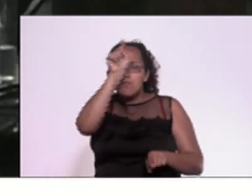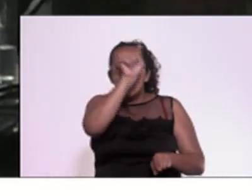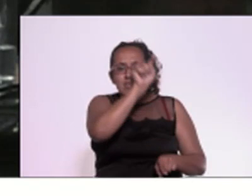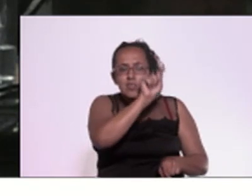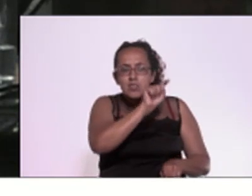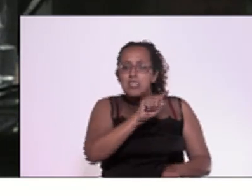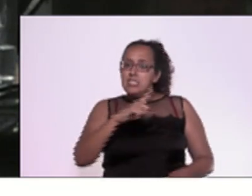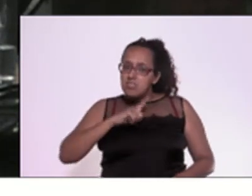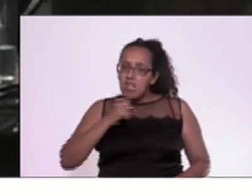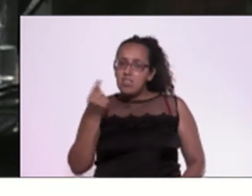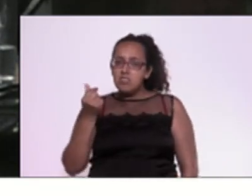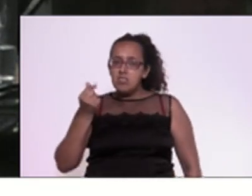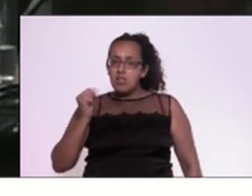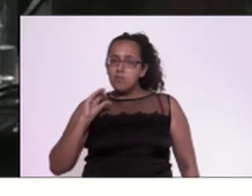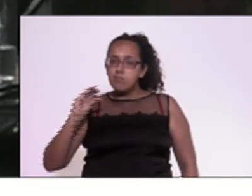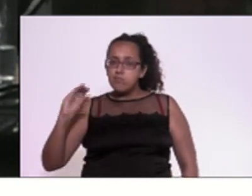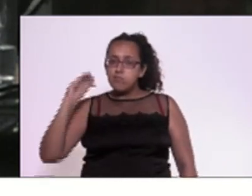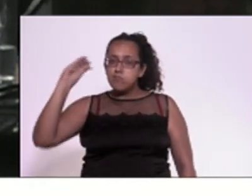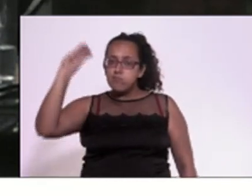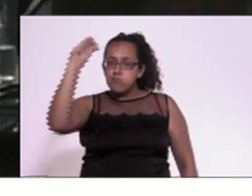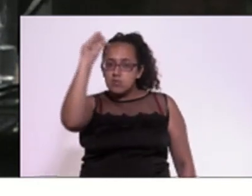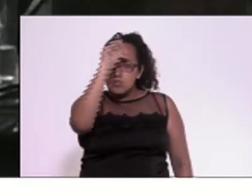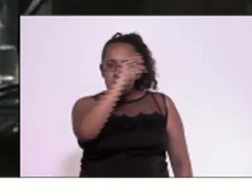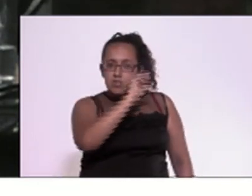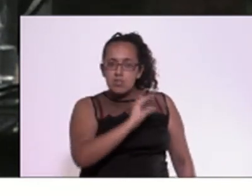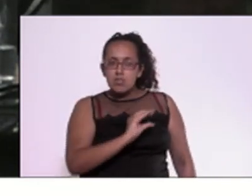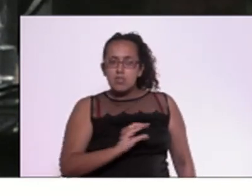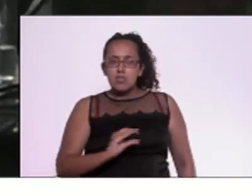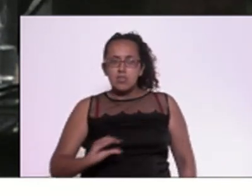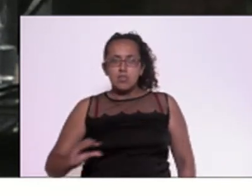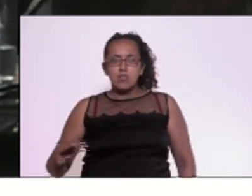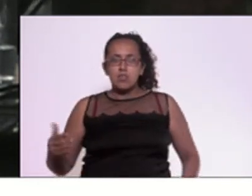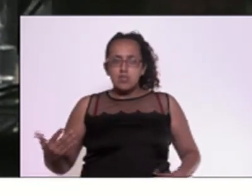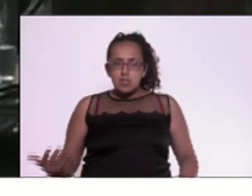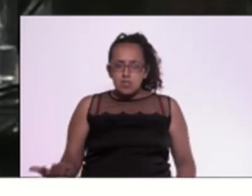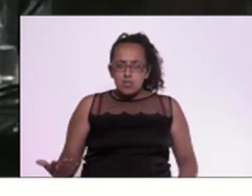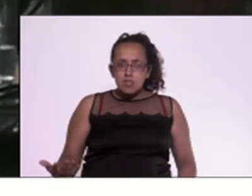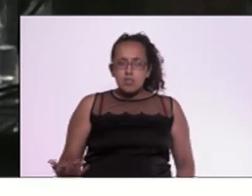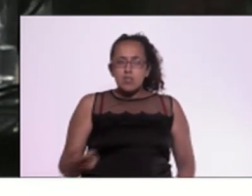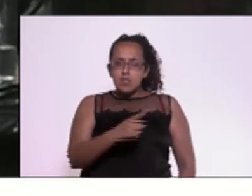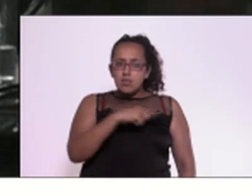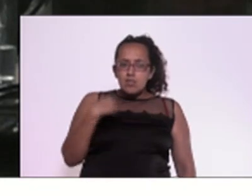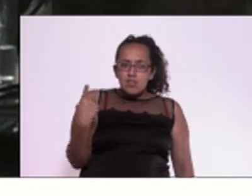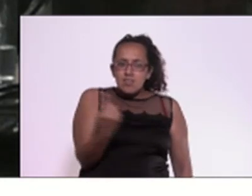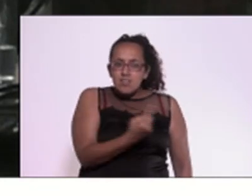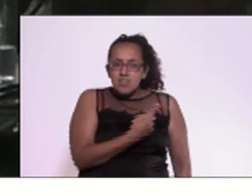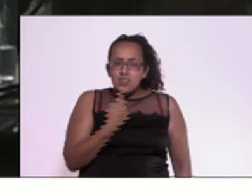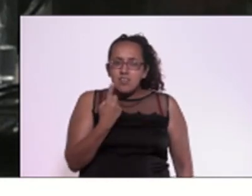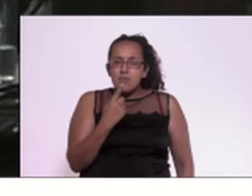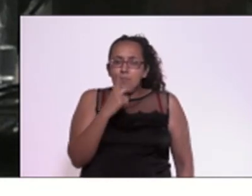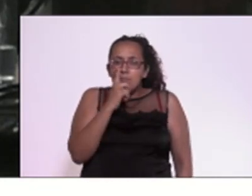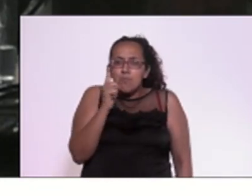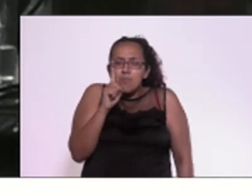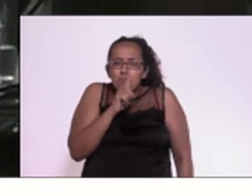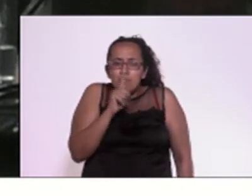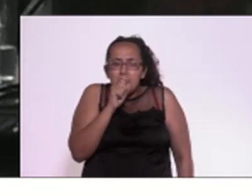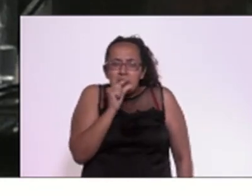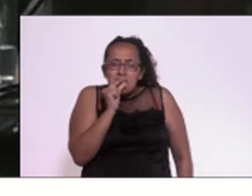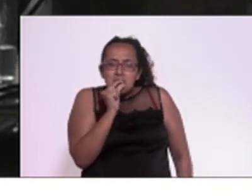Passamos a pagar a conta de luz sob juízo. A energia era racionada em 2 horas apenas. São Paulo doou